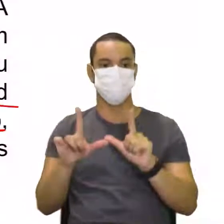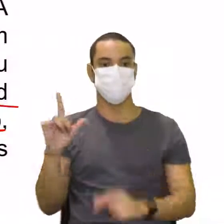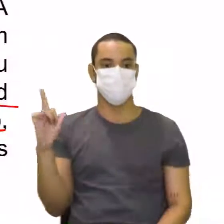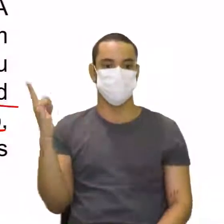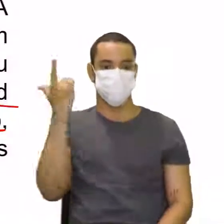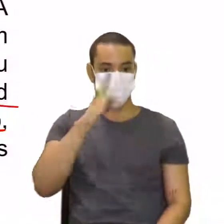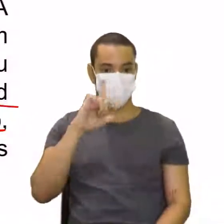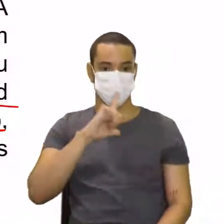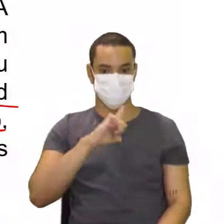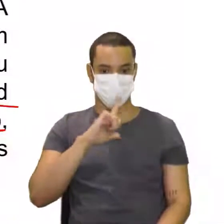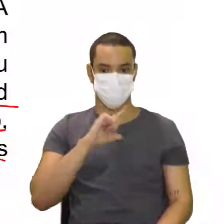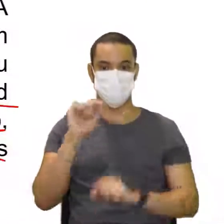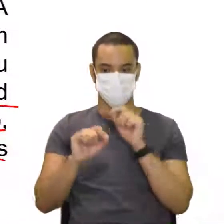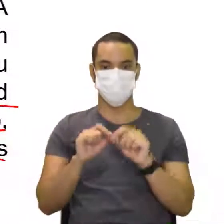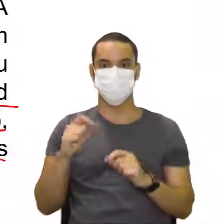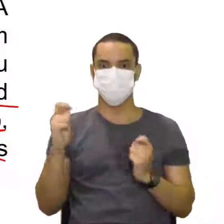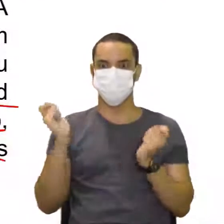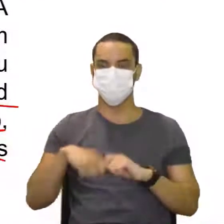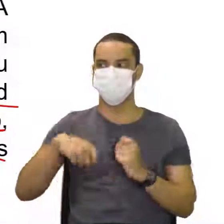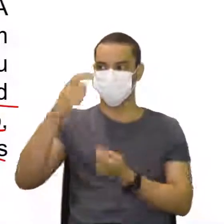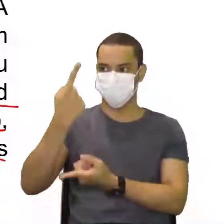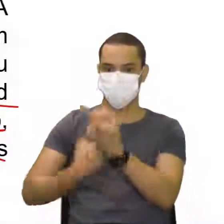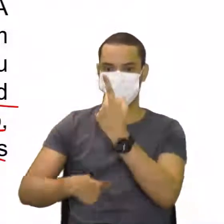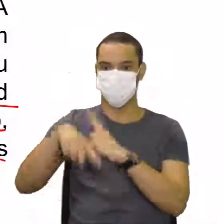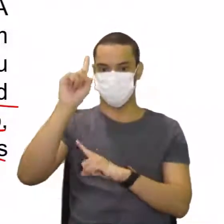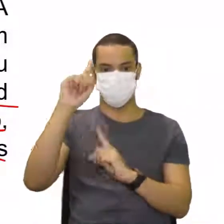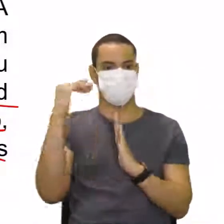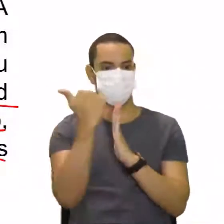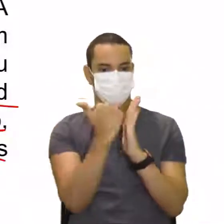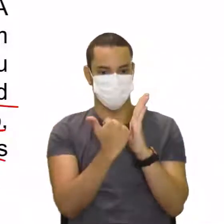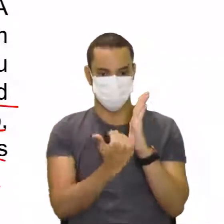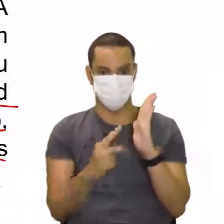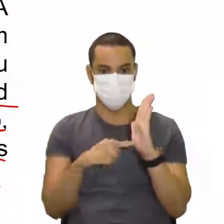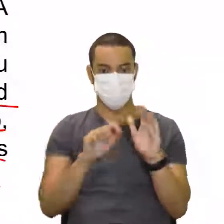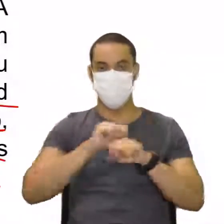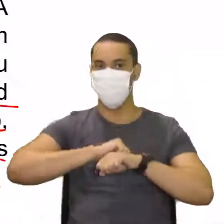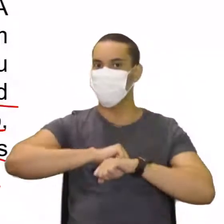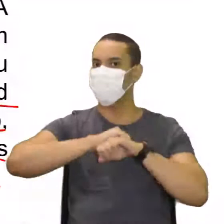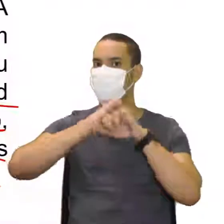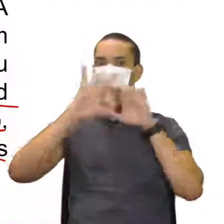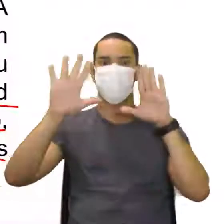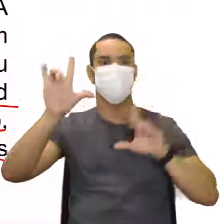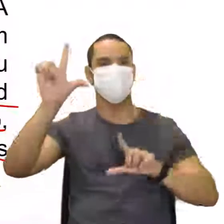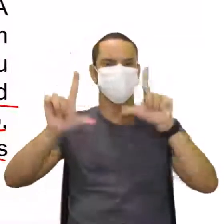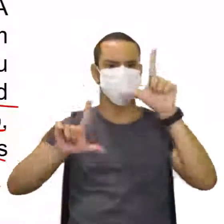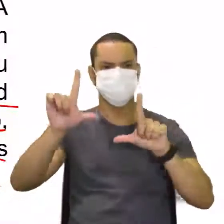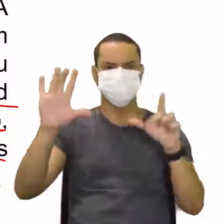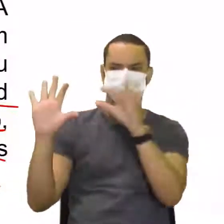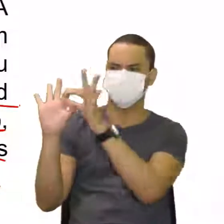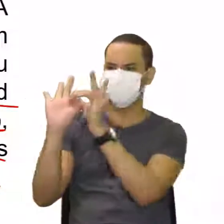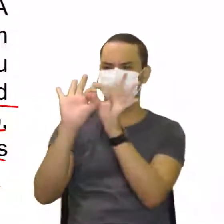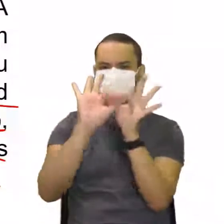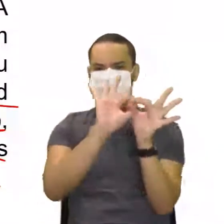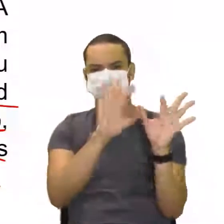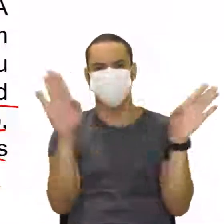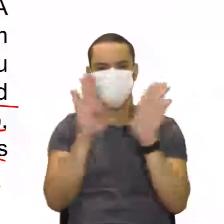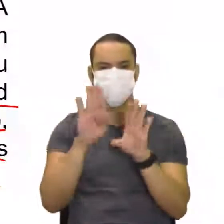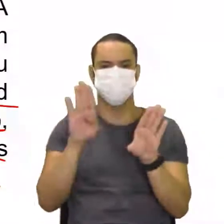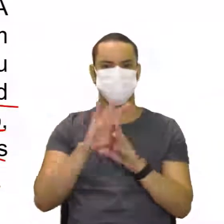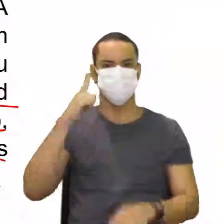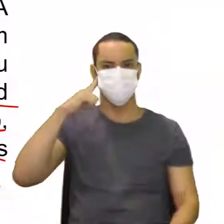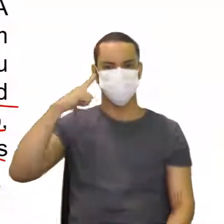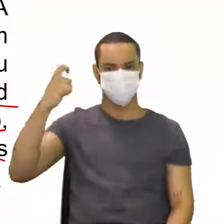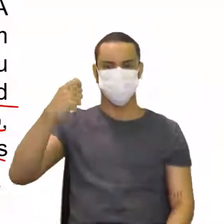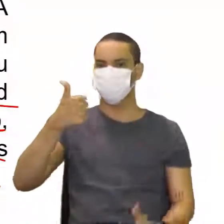conseguindo obter êxito em questões relacionadas com a nitidez de imagens e sons. Então, pessoal,